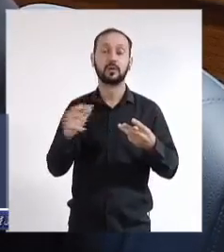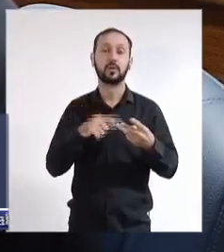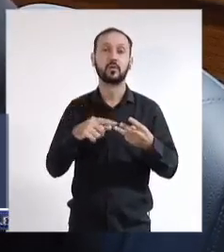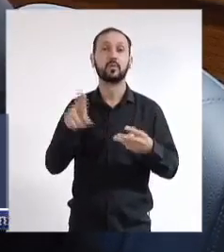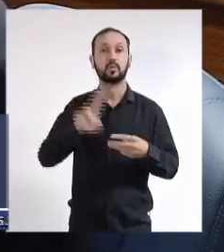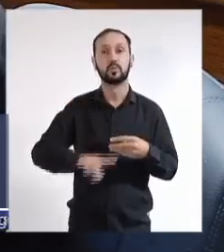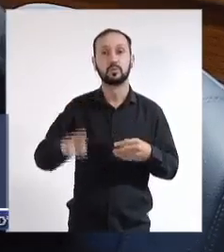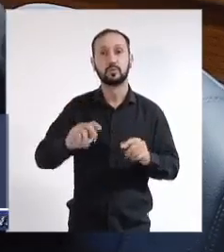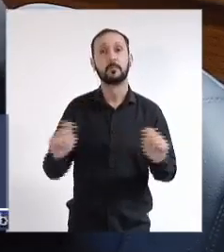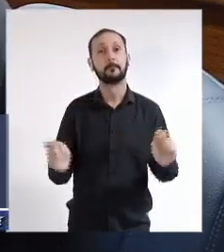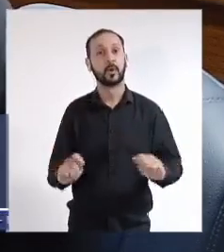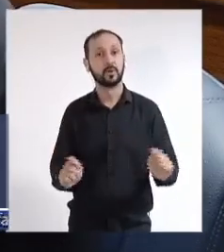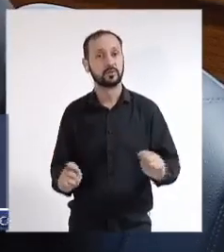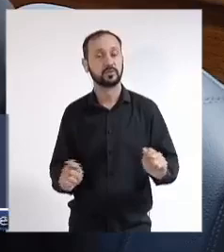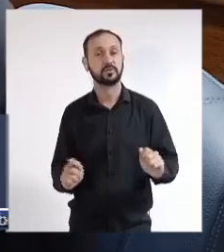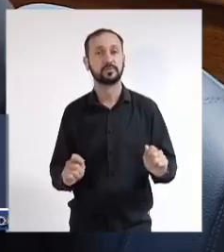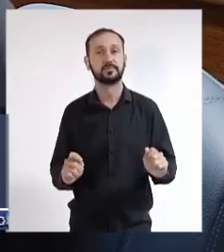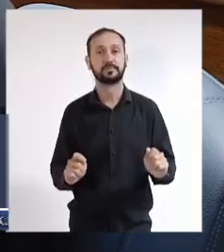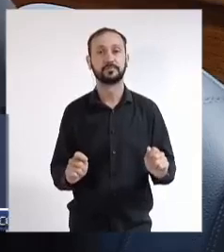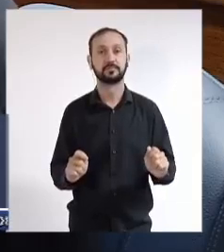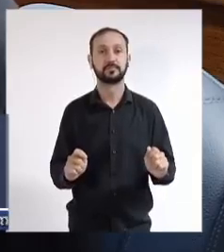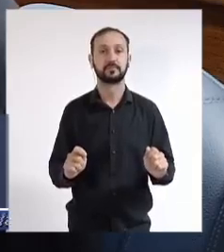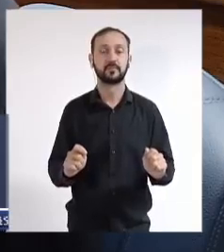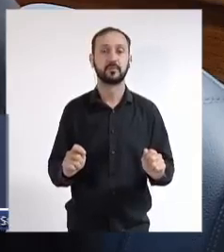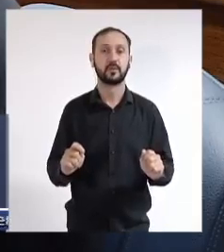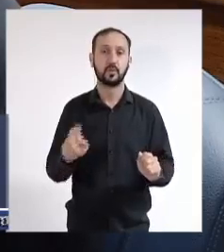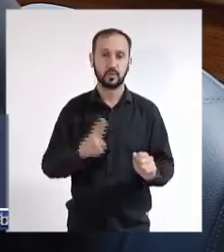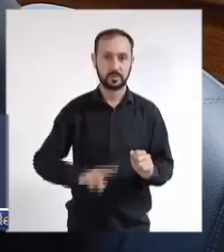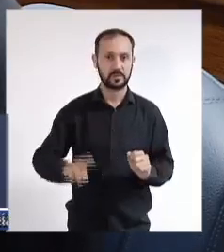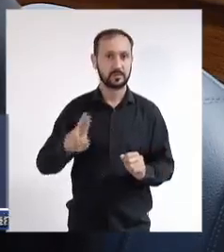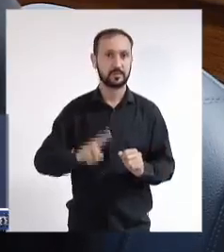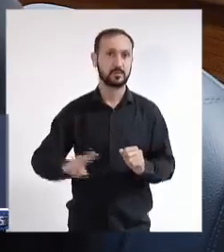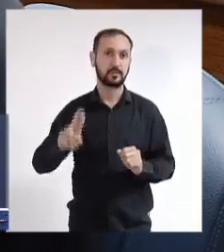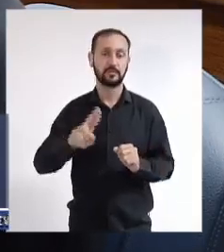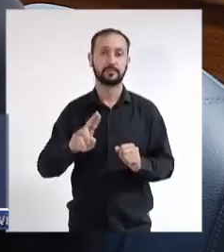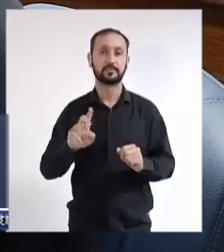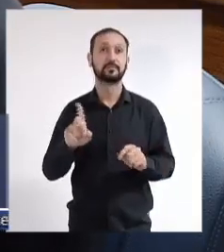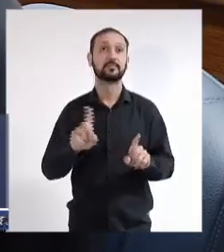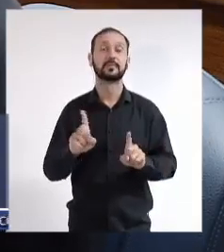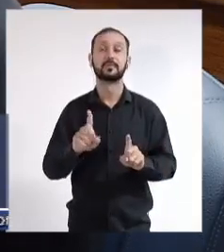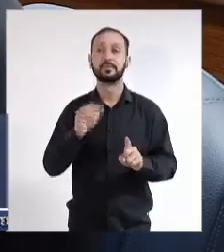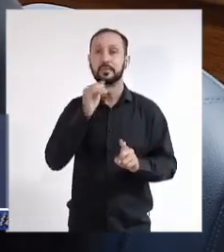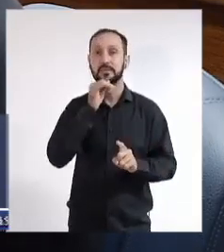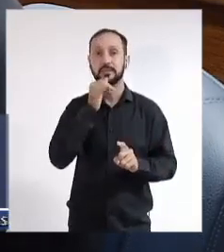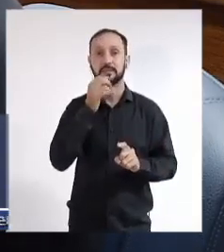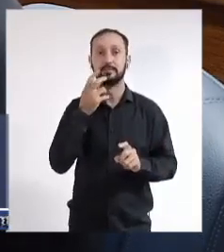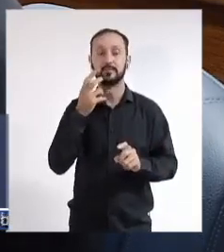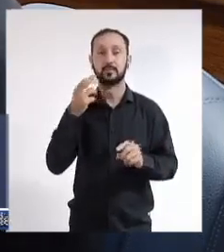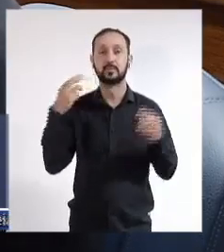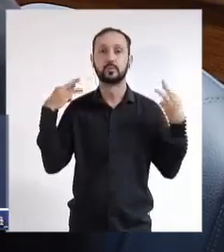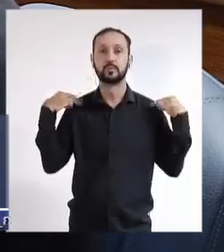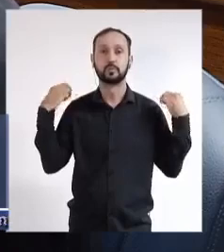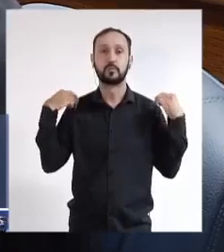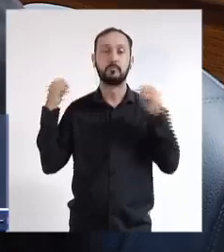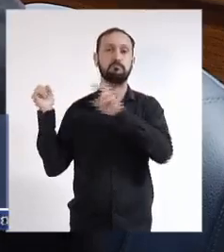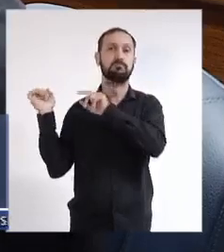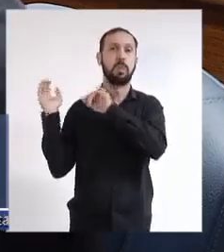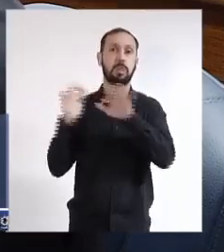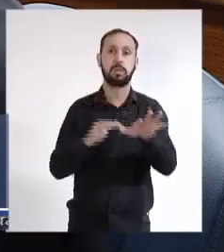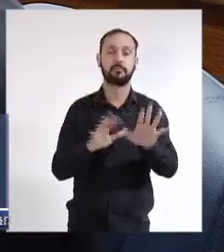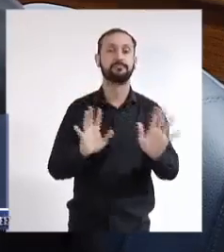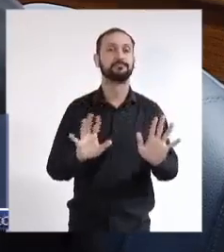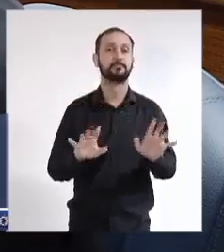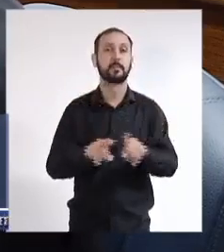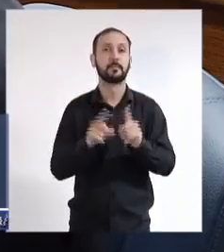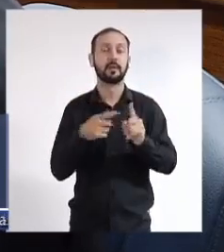público dela permite o uso é não pra ter um turismo de massa mas com turismo